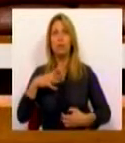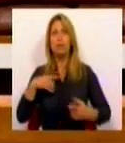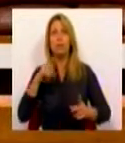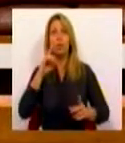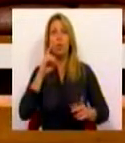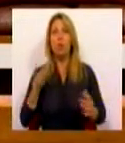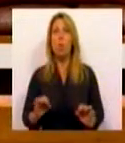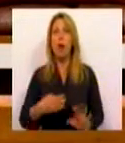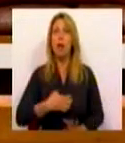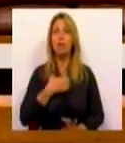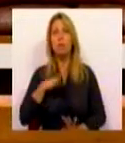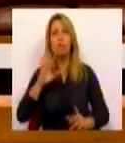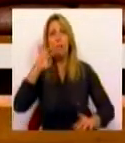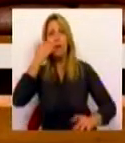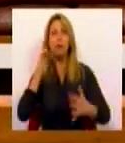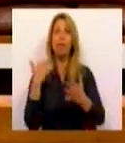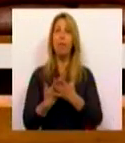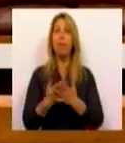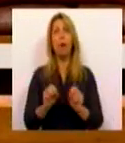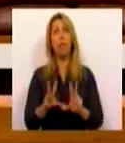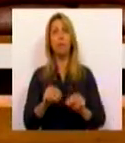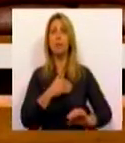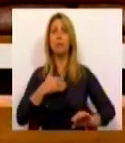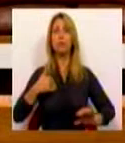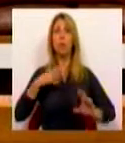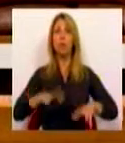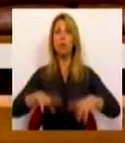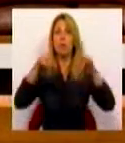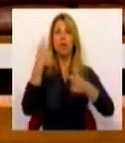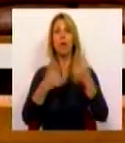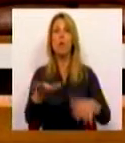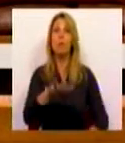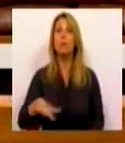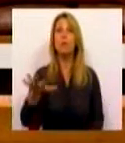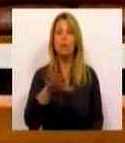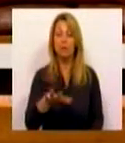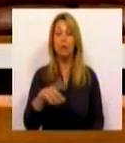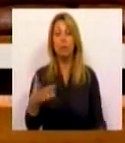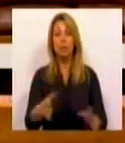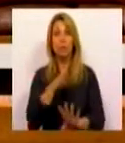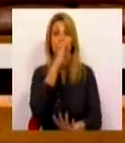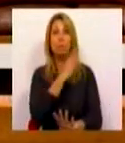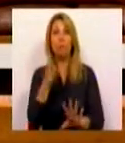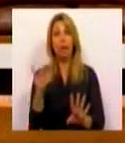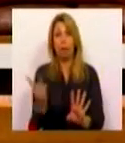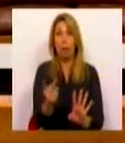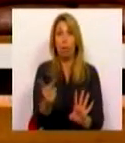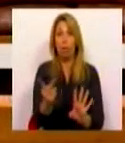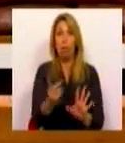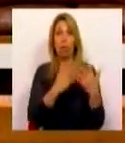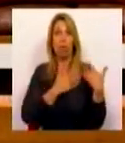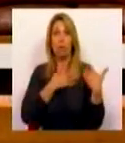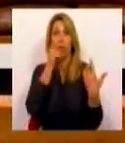seu saudável desenvolvimento. E, em algumas circunstâncias, o exercício em comum das responsabilidades